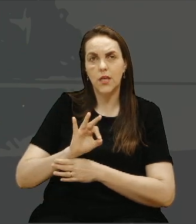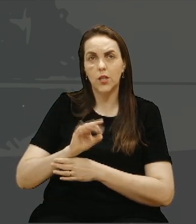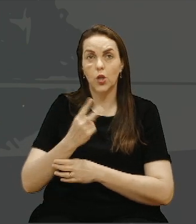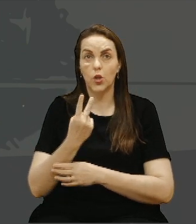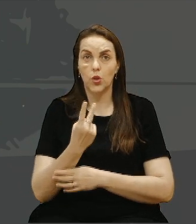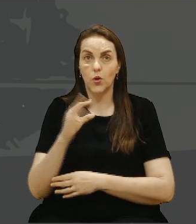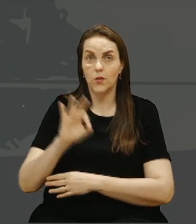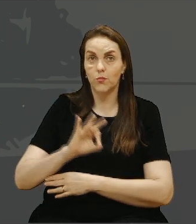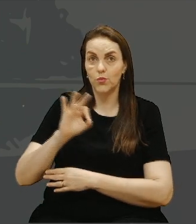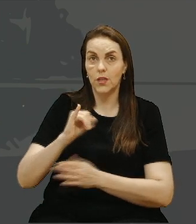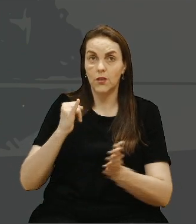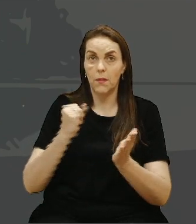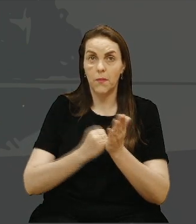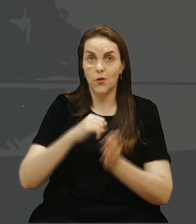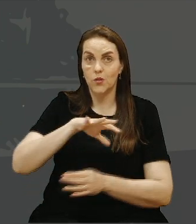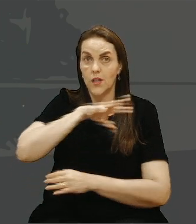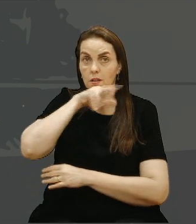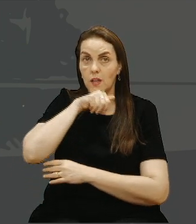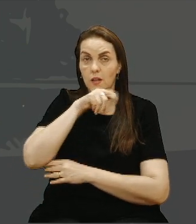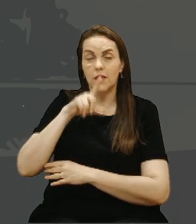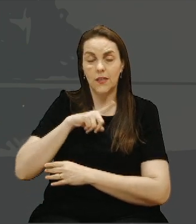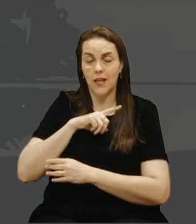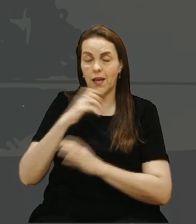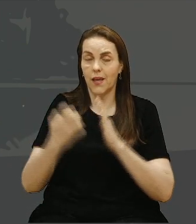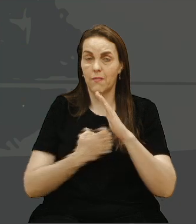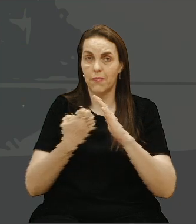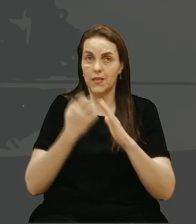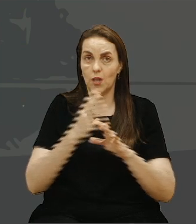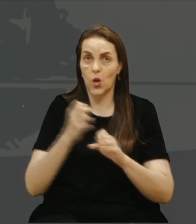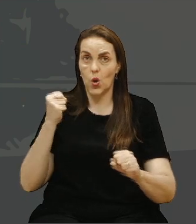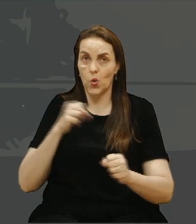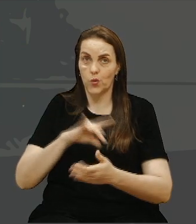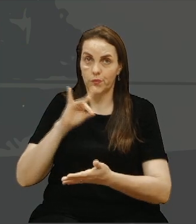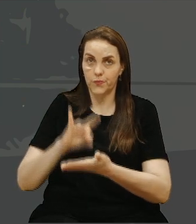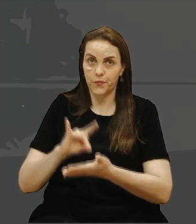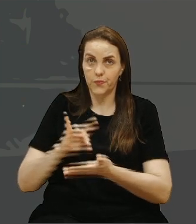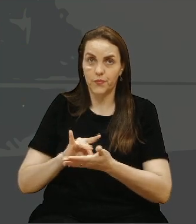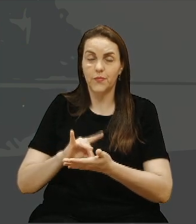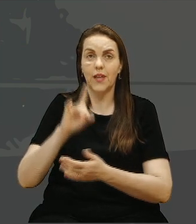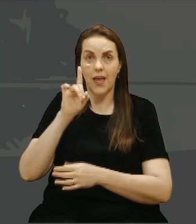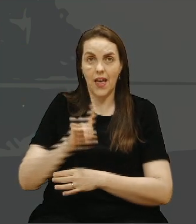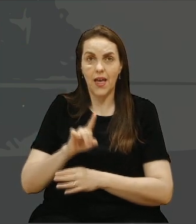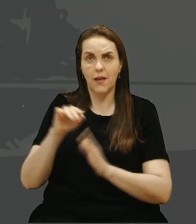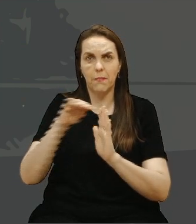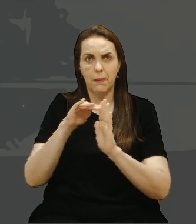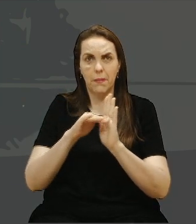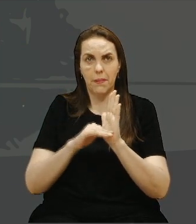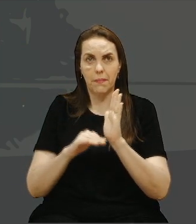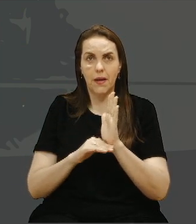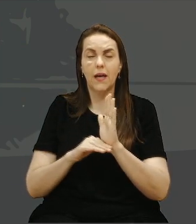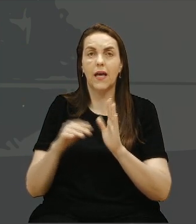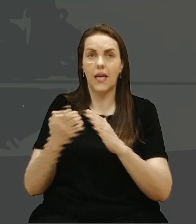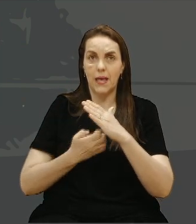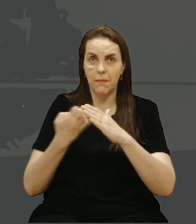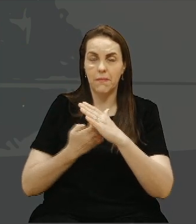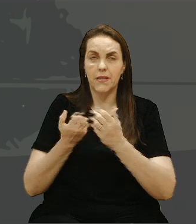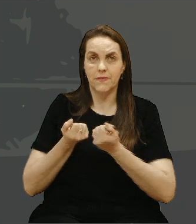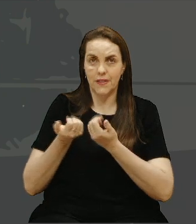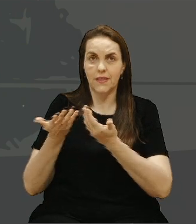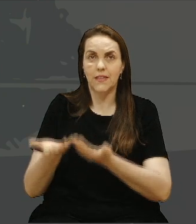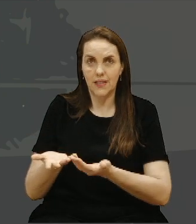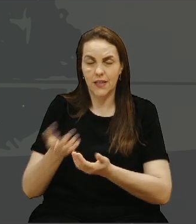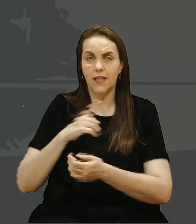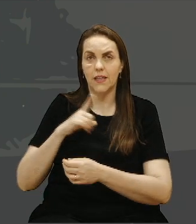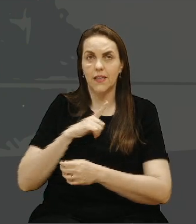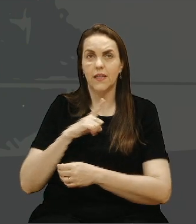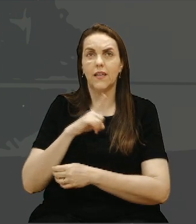2% em cima do imposto de renda de empresas de lucro real. Então, este é o critério que existe, quando as empresas vão destinar